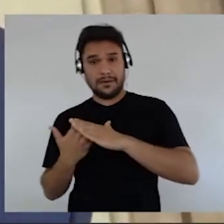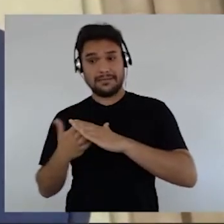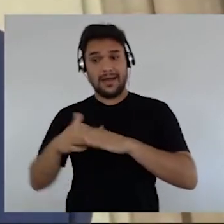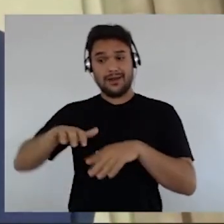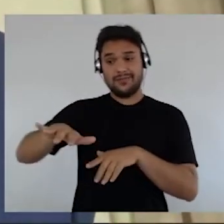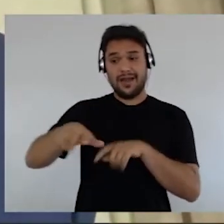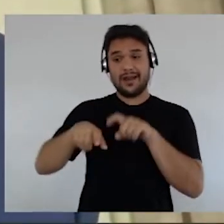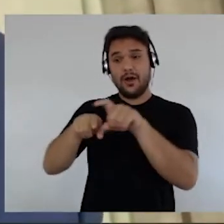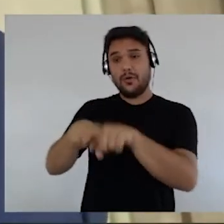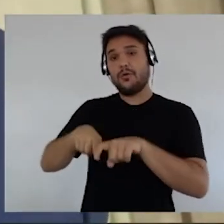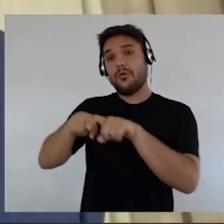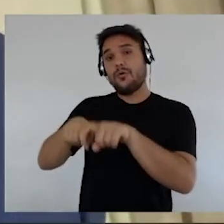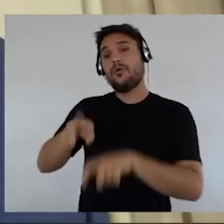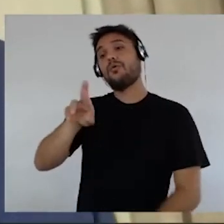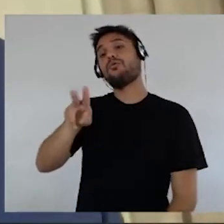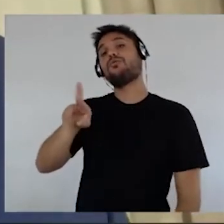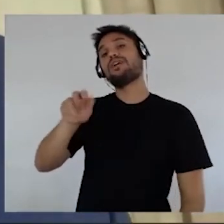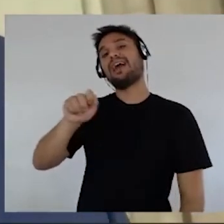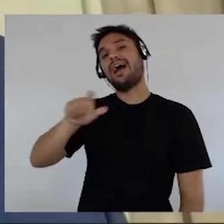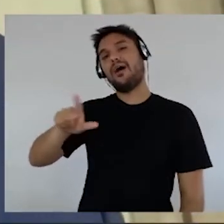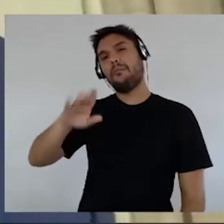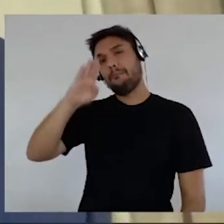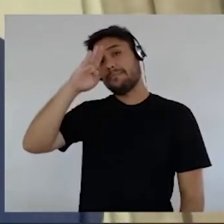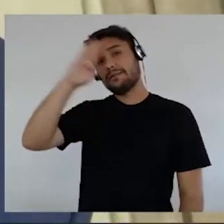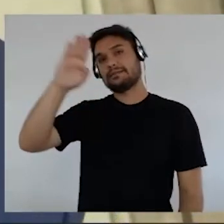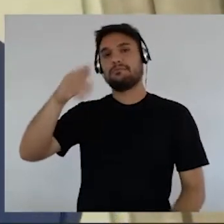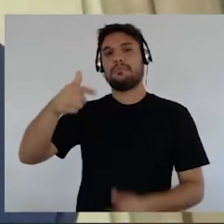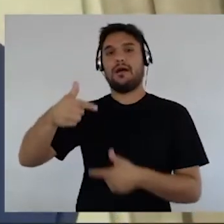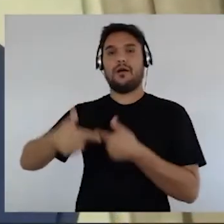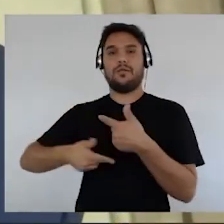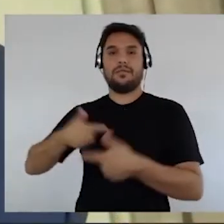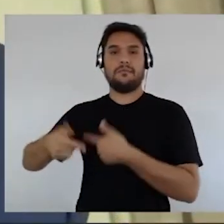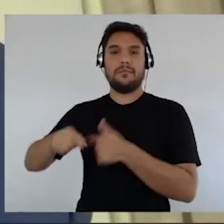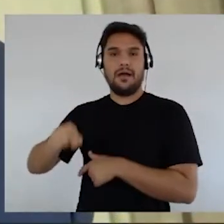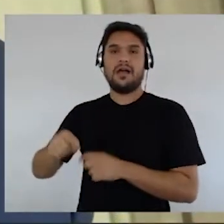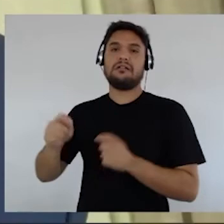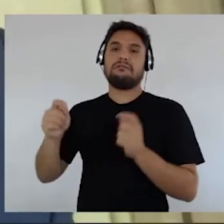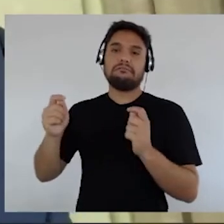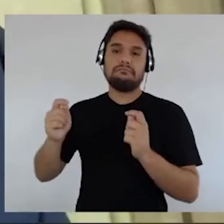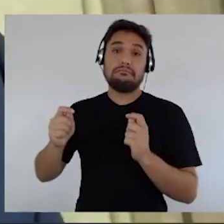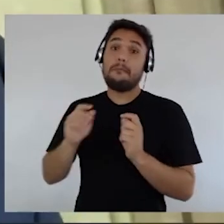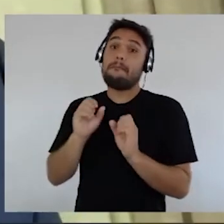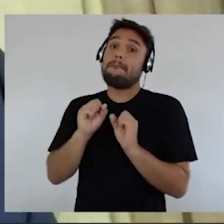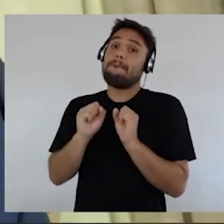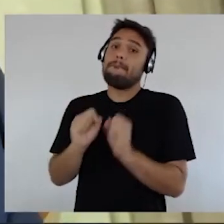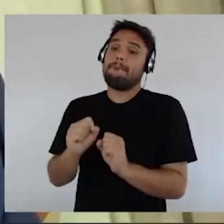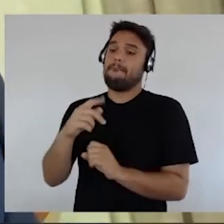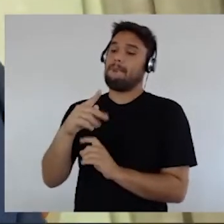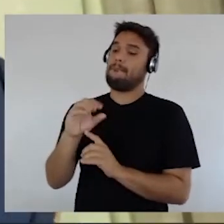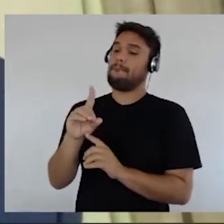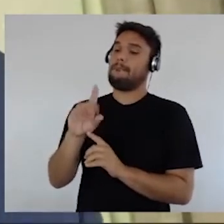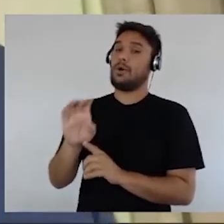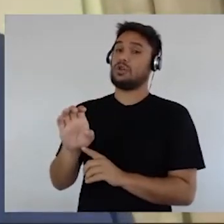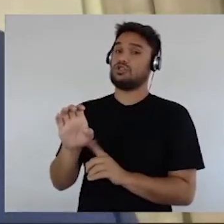rural constitua sua principal profissão pode observar